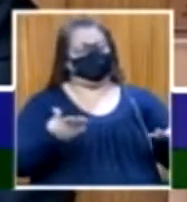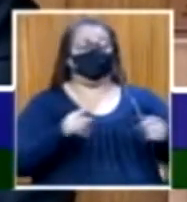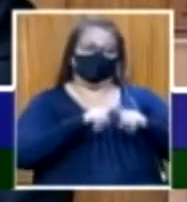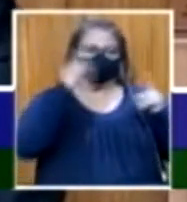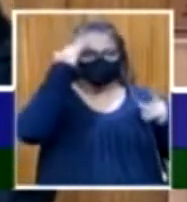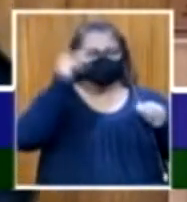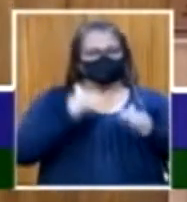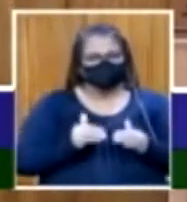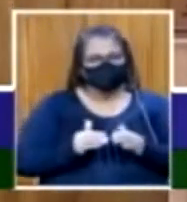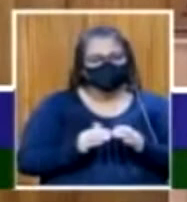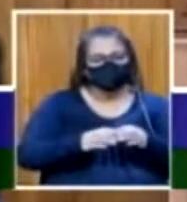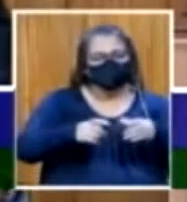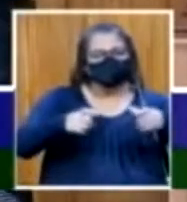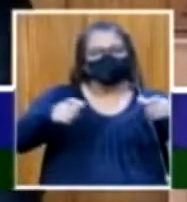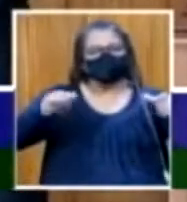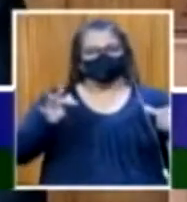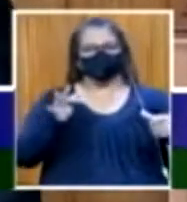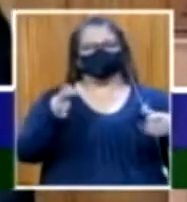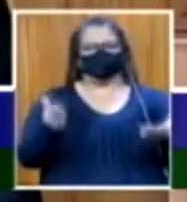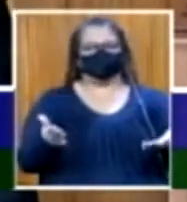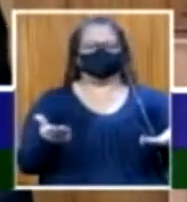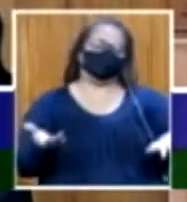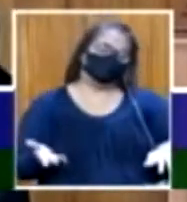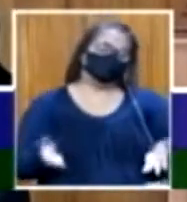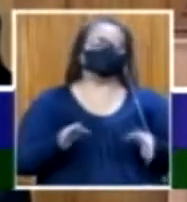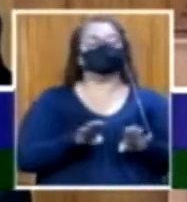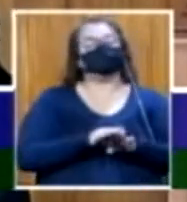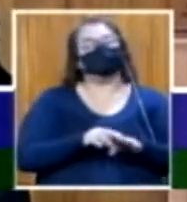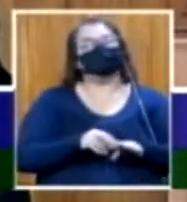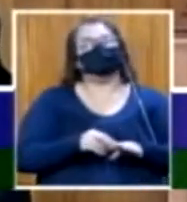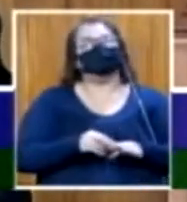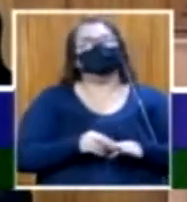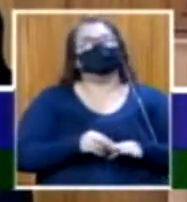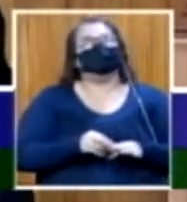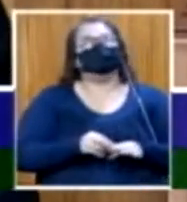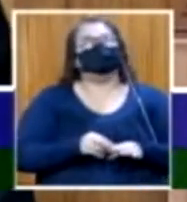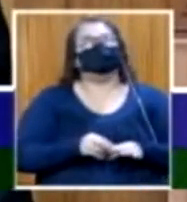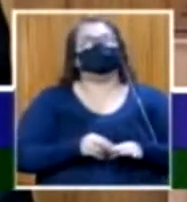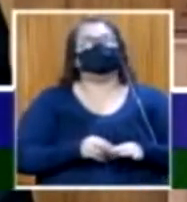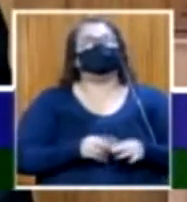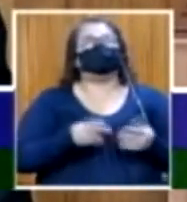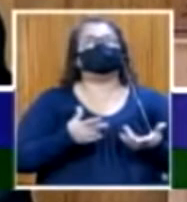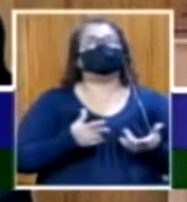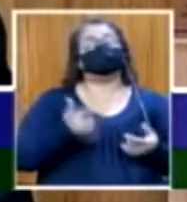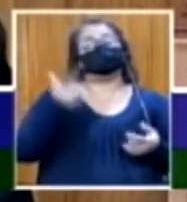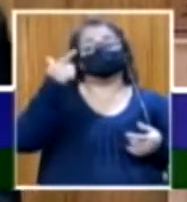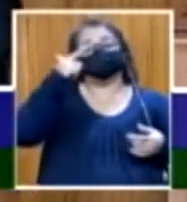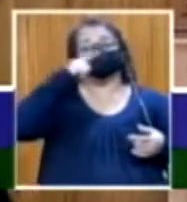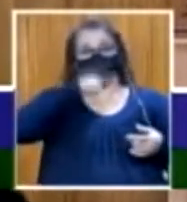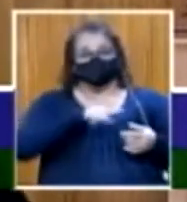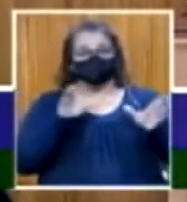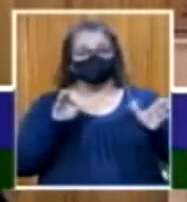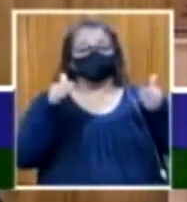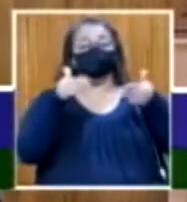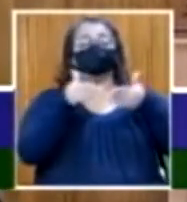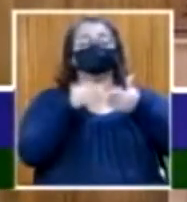aumentar. Bom, por fim, para mais uma vez